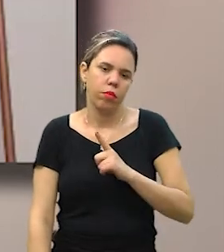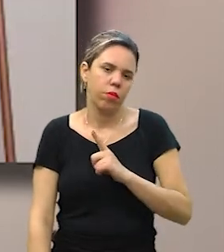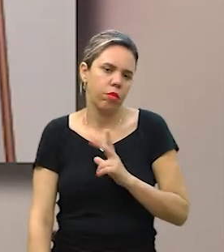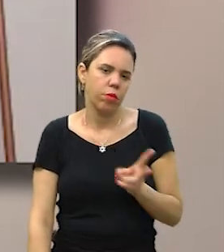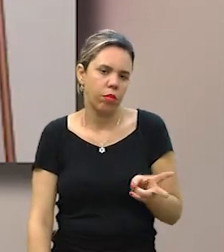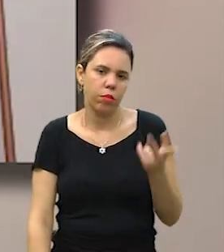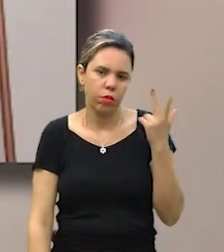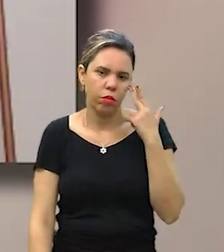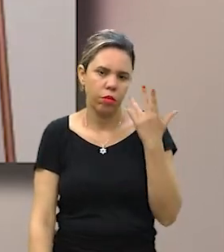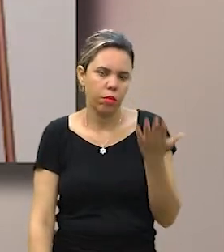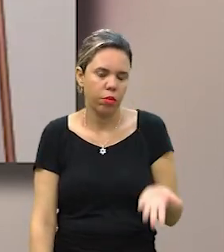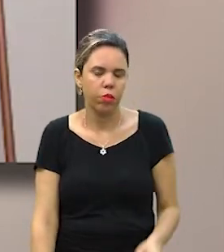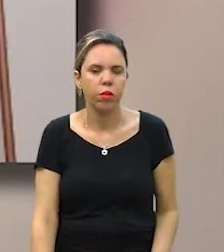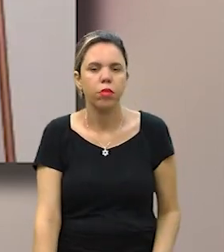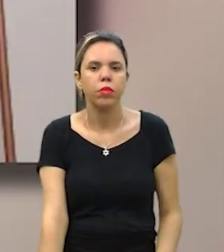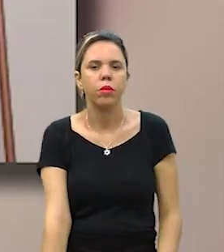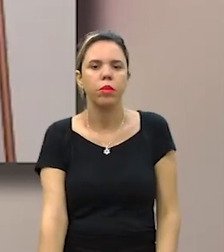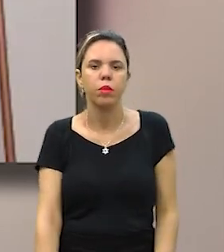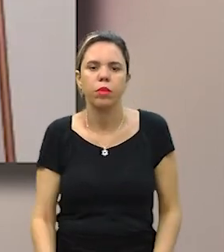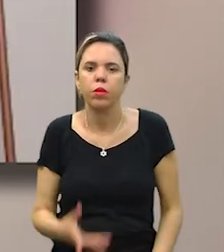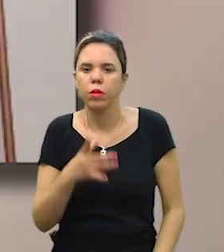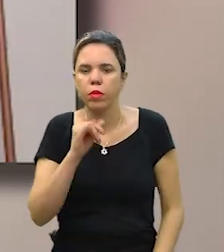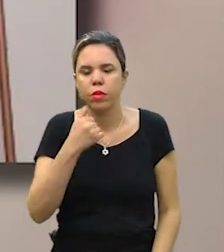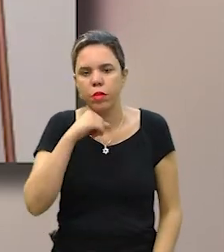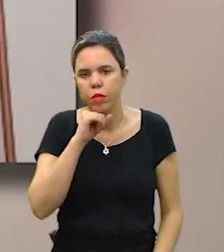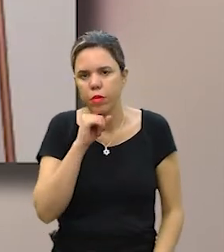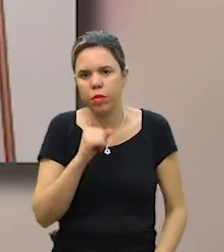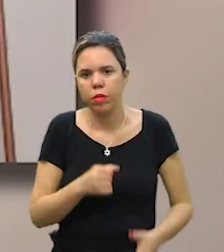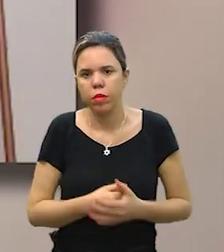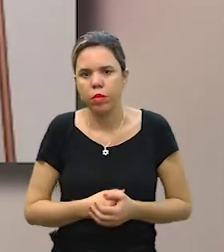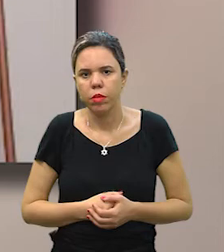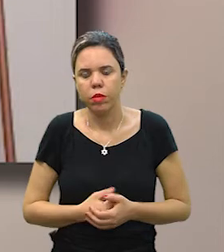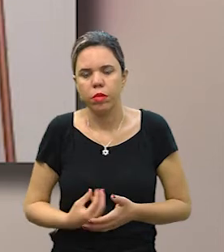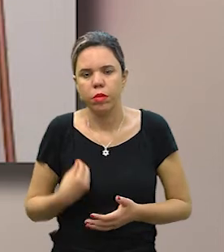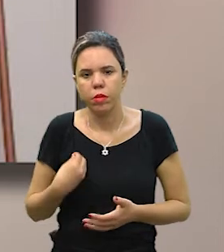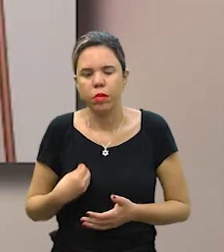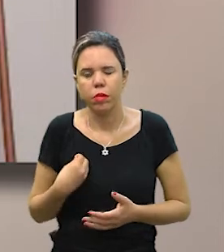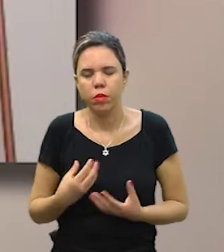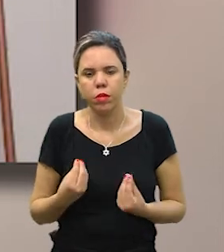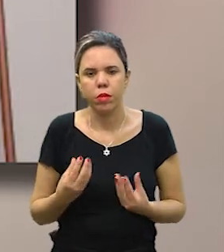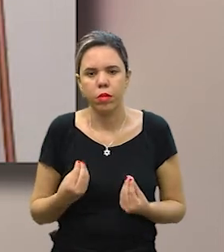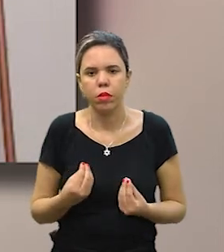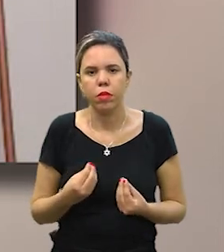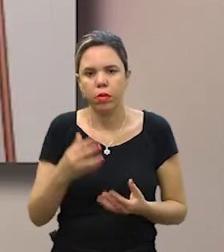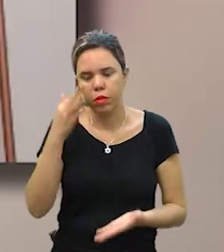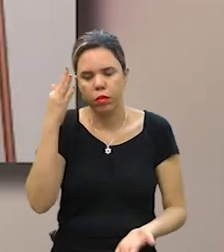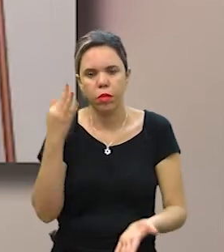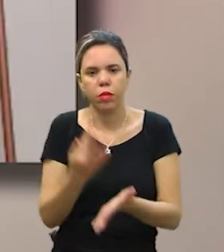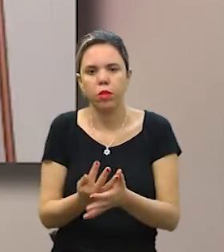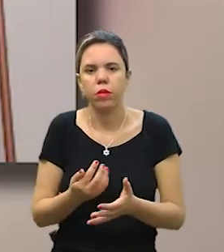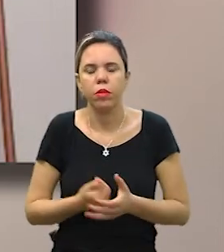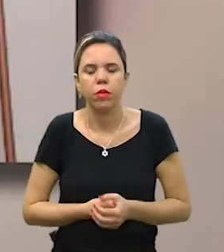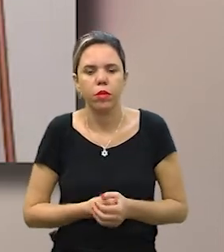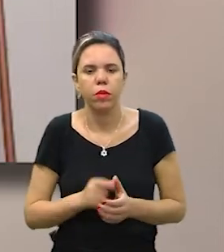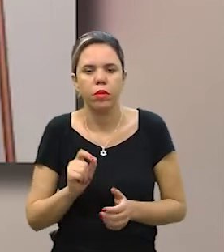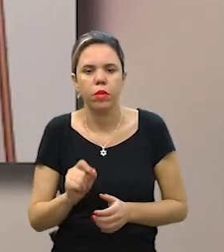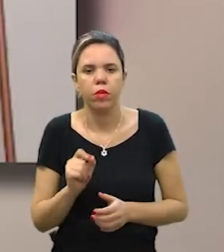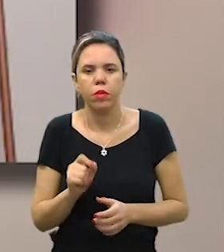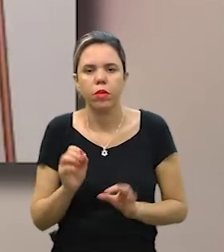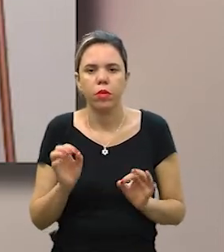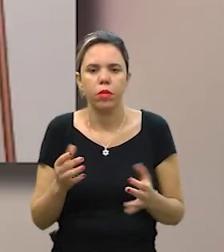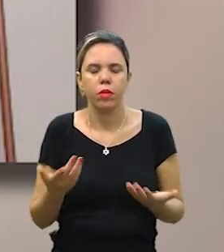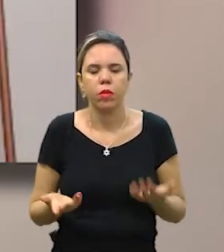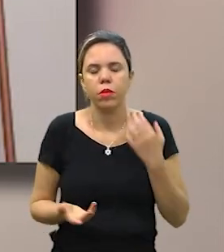ter, sempre. E o pai e a mãe, eles têm que estar muito confiantes do que é